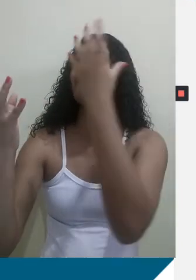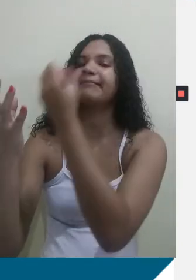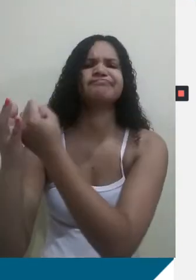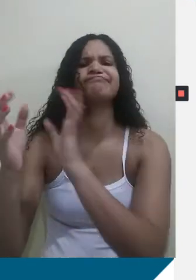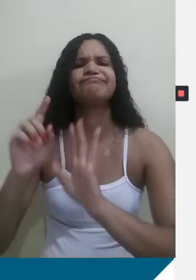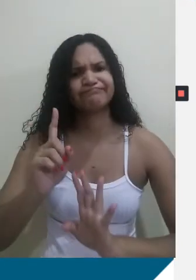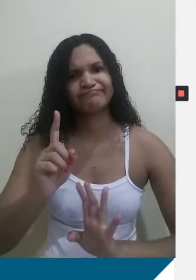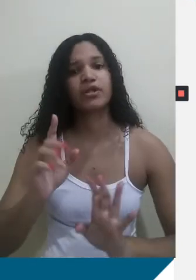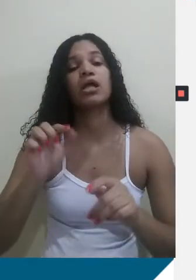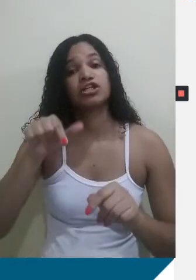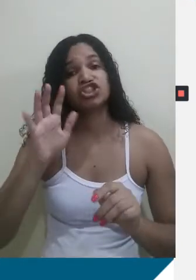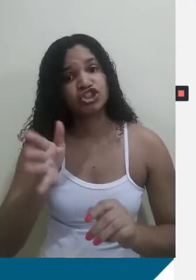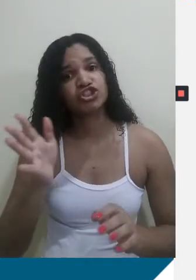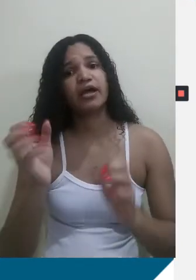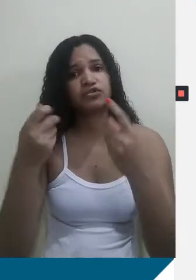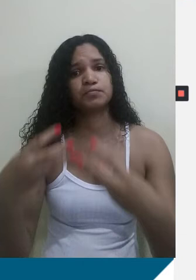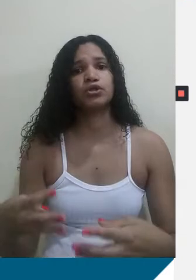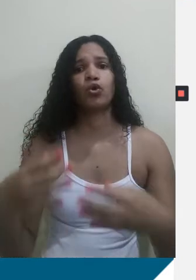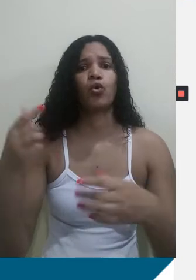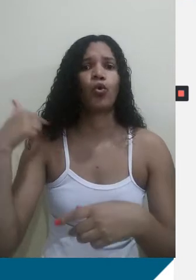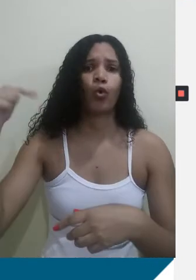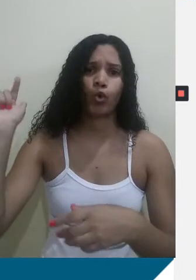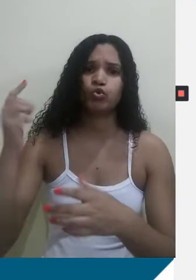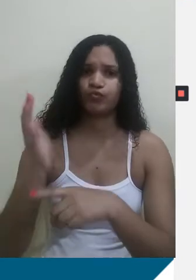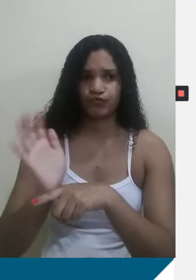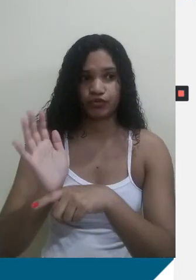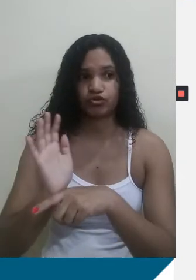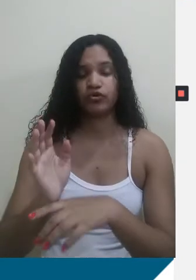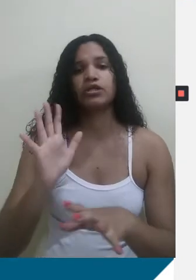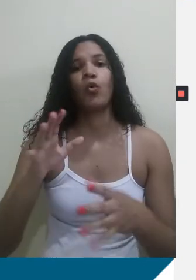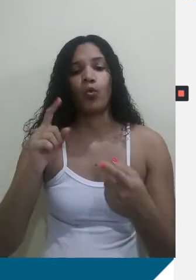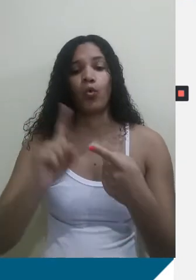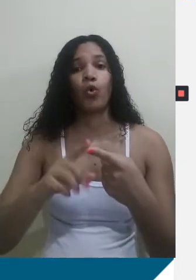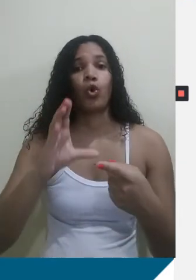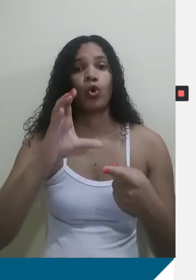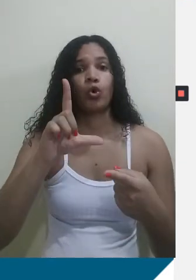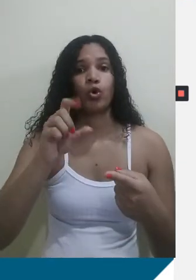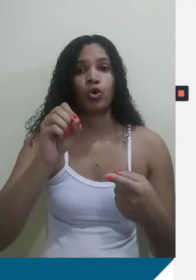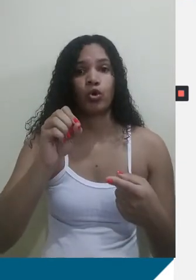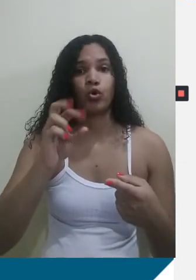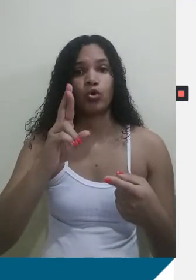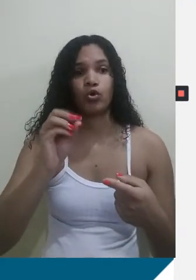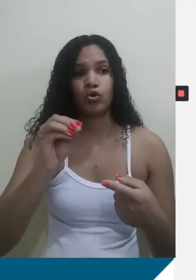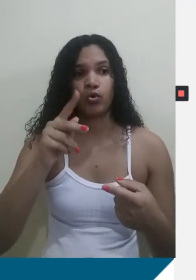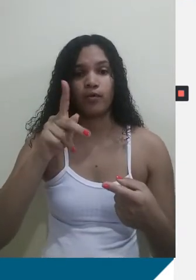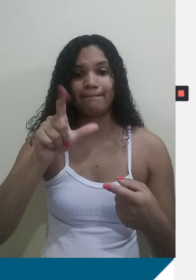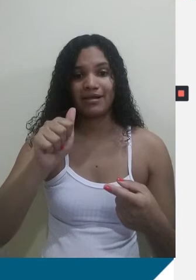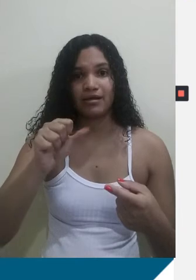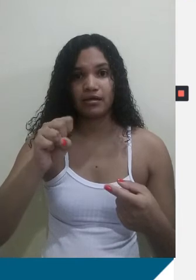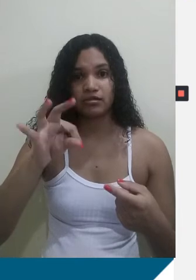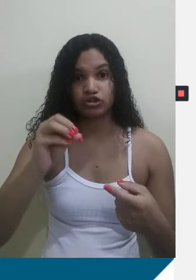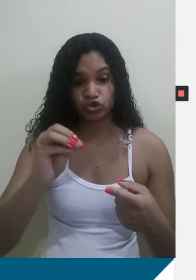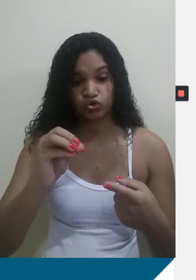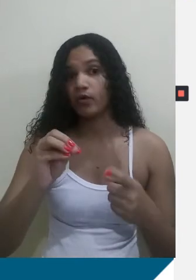parede celular, de um vacúolo, são presentes e estruturam a